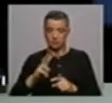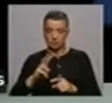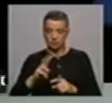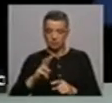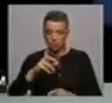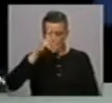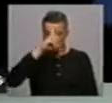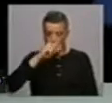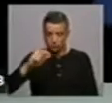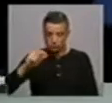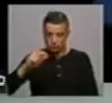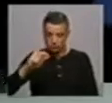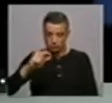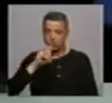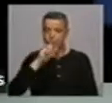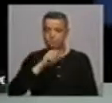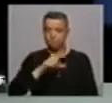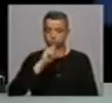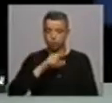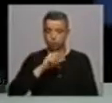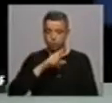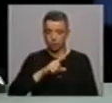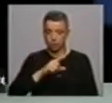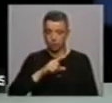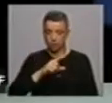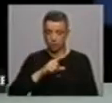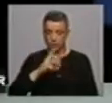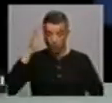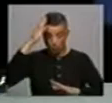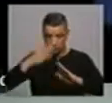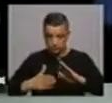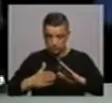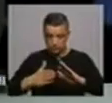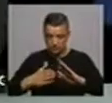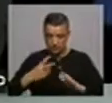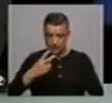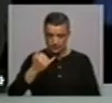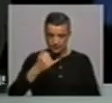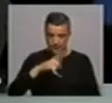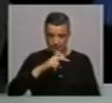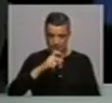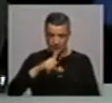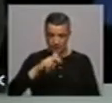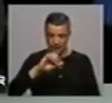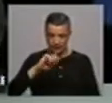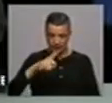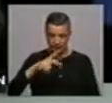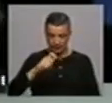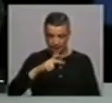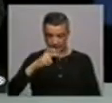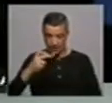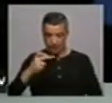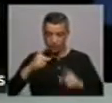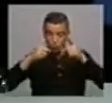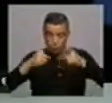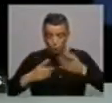distantes, estamos a ver o que poderia ser, o que se calhar foi, a própria Via Láctea no início da sua própria formação. E,